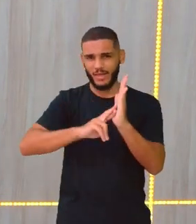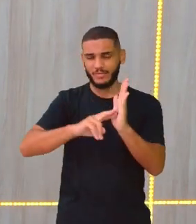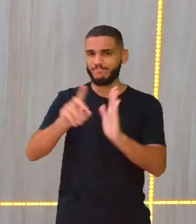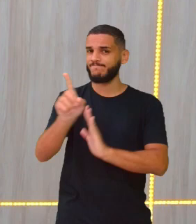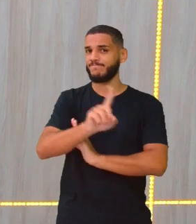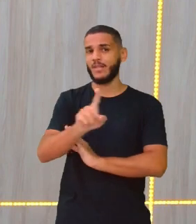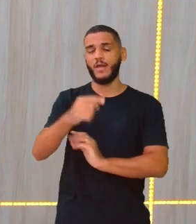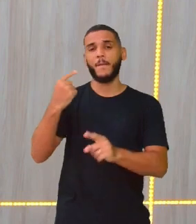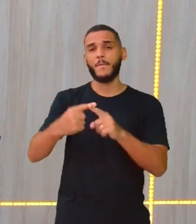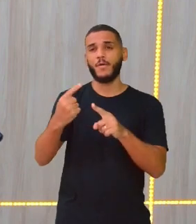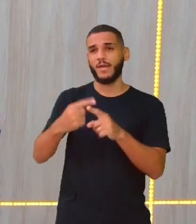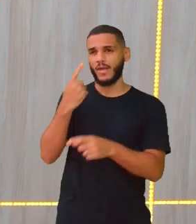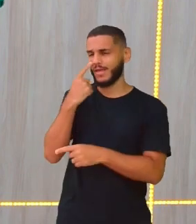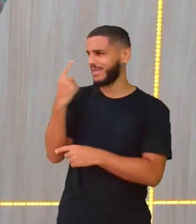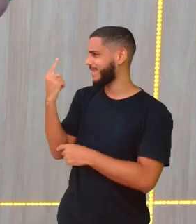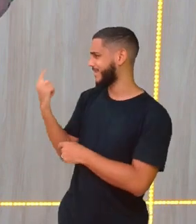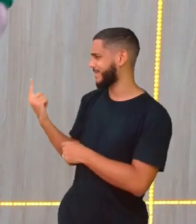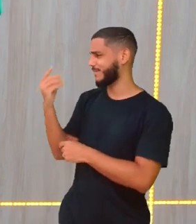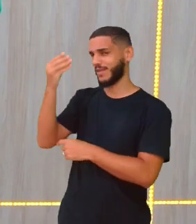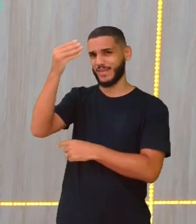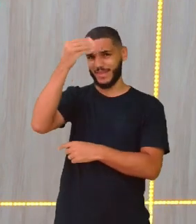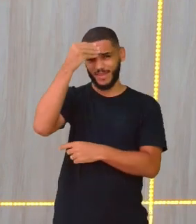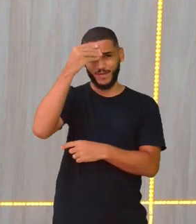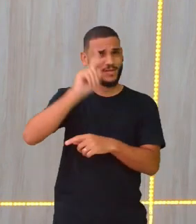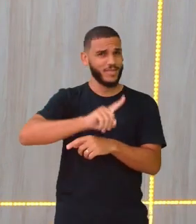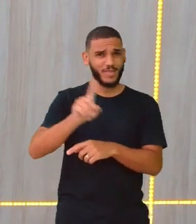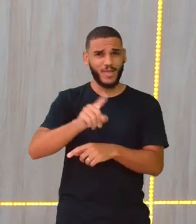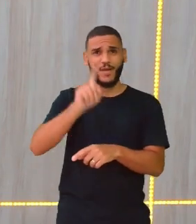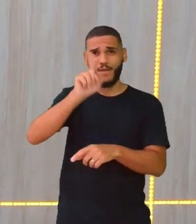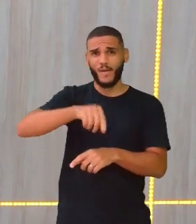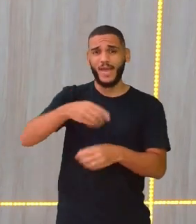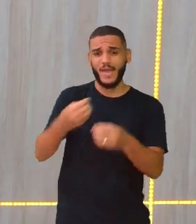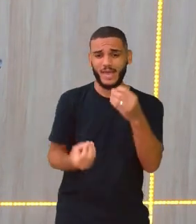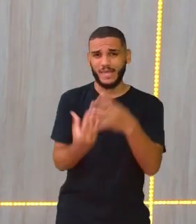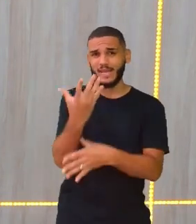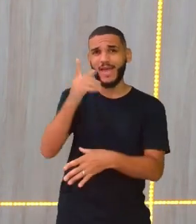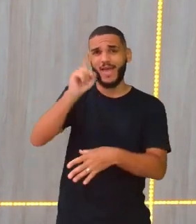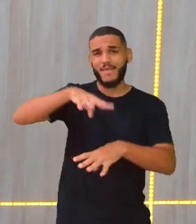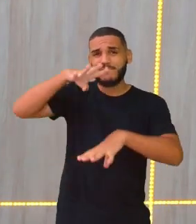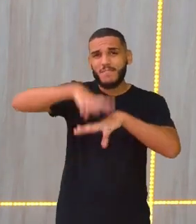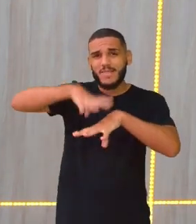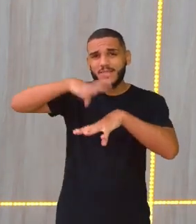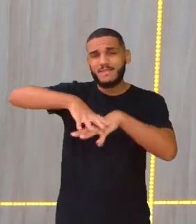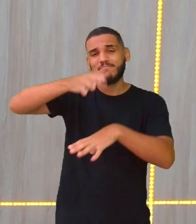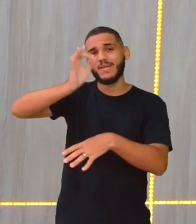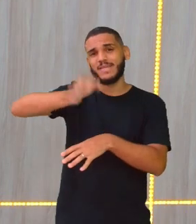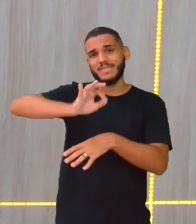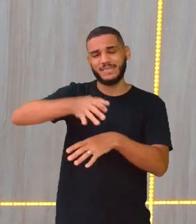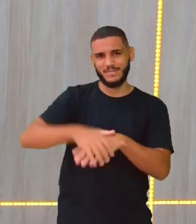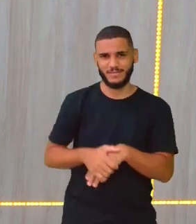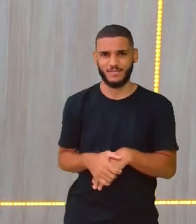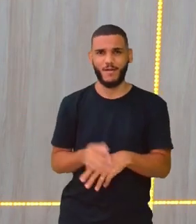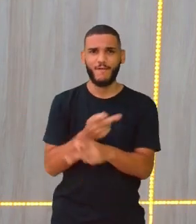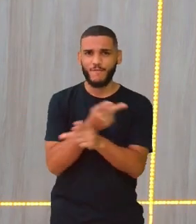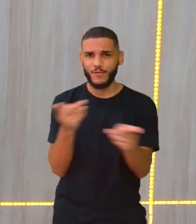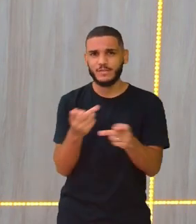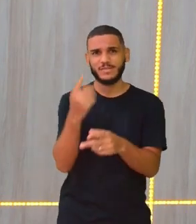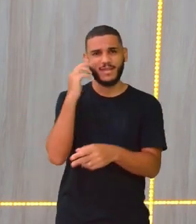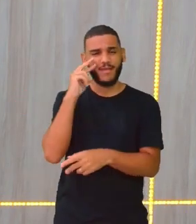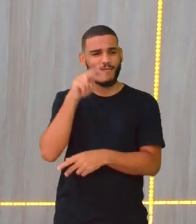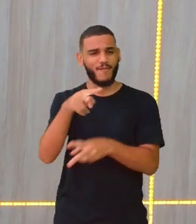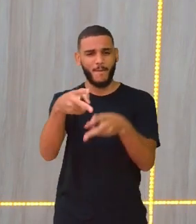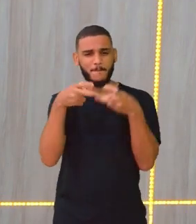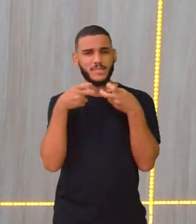porque isso aqui não é decorado. Você tem que construir. Isso é matemática pura. É muito bom, vocês vão ver como é